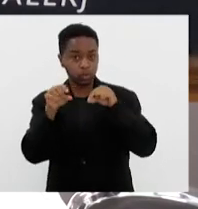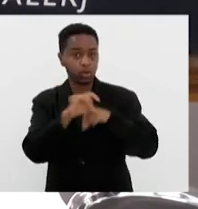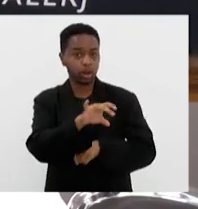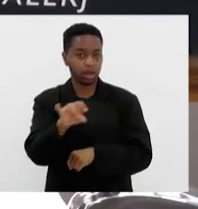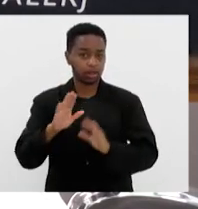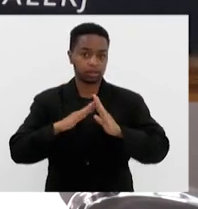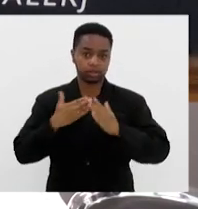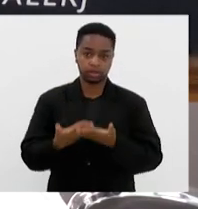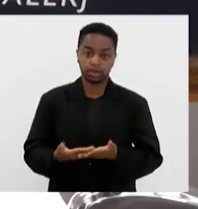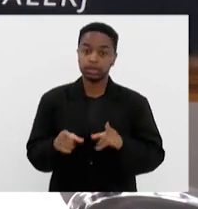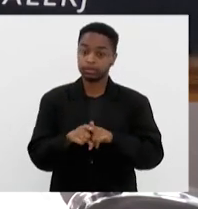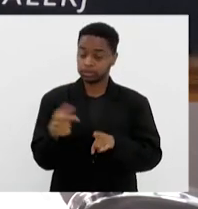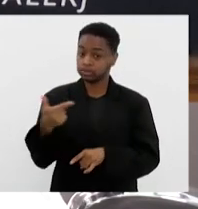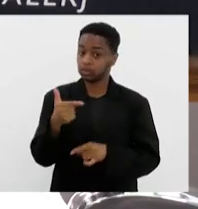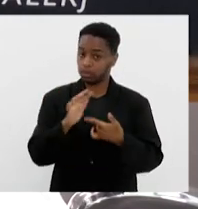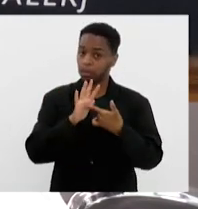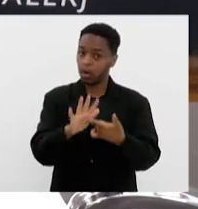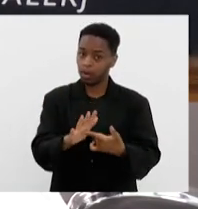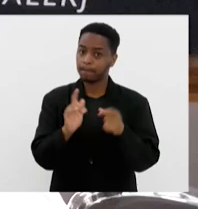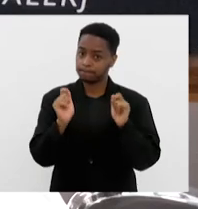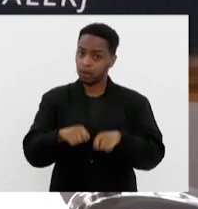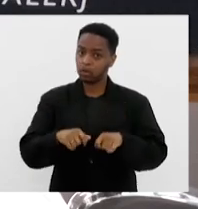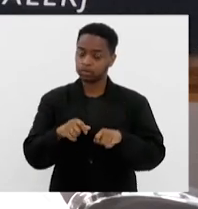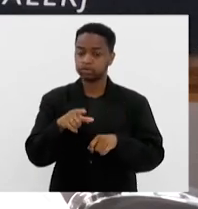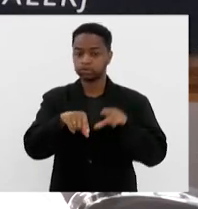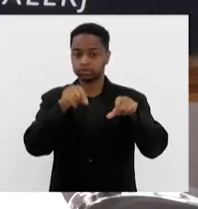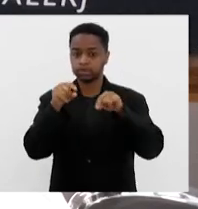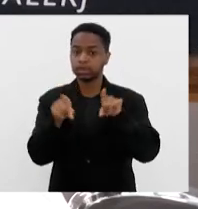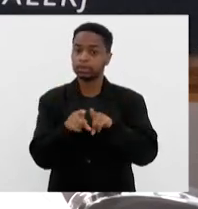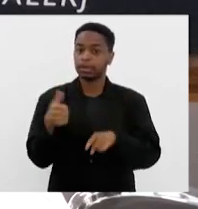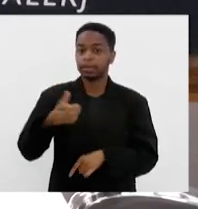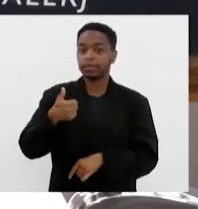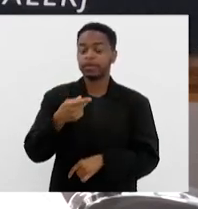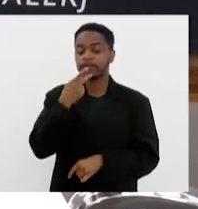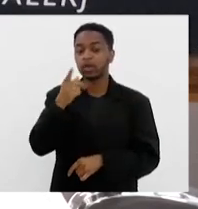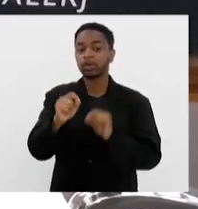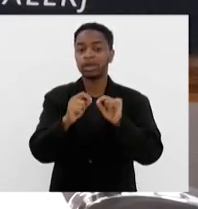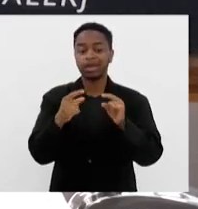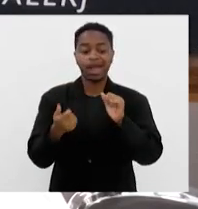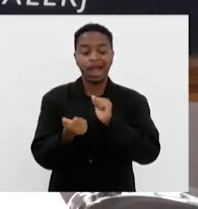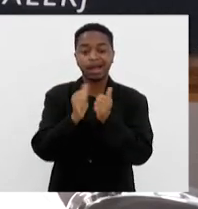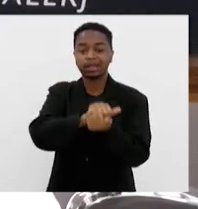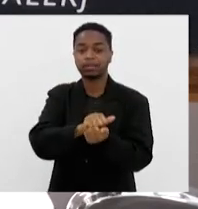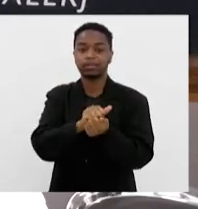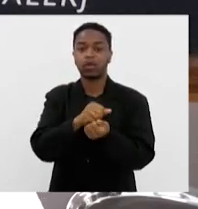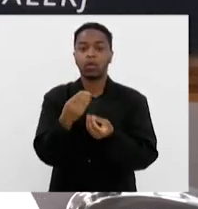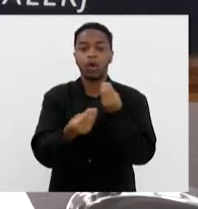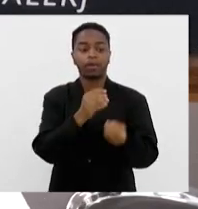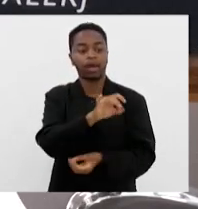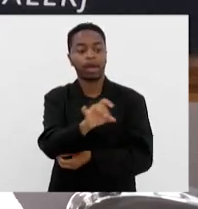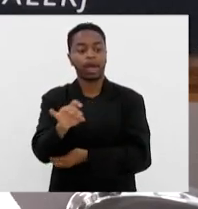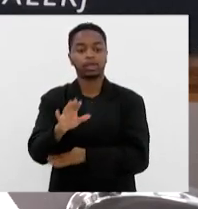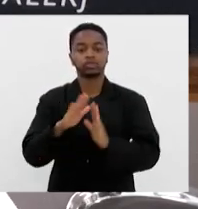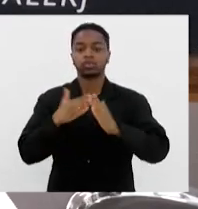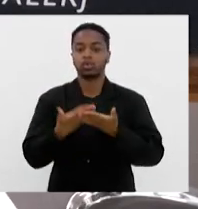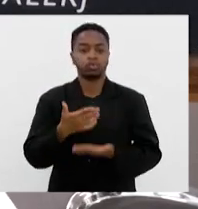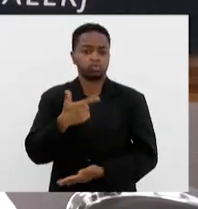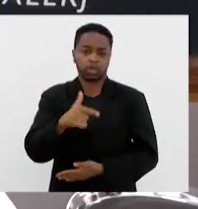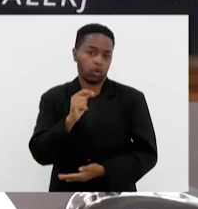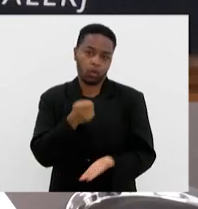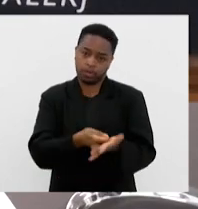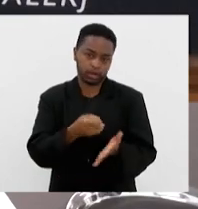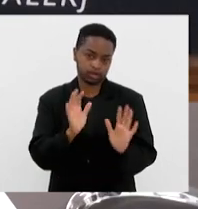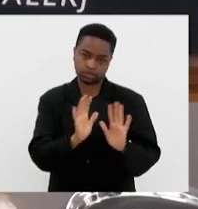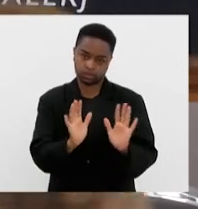deputado Rodrigo, diz que é facultativo. E a primeira diz que é adequada à realidade, ou seja, não é nenhuma obrigação. Vossa